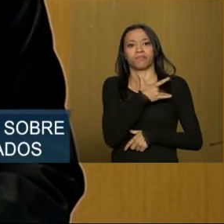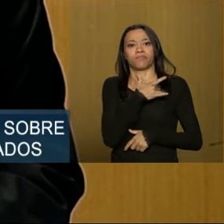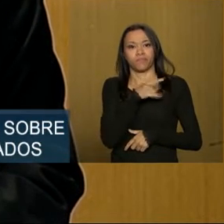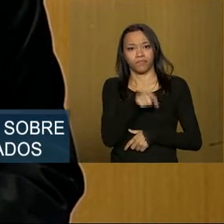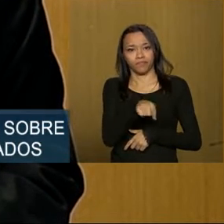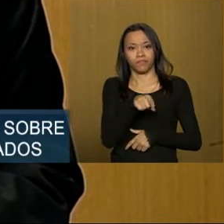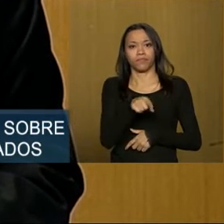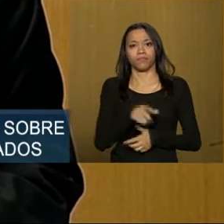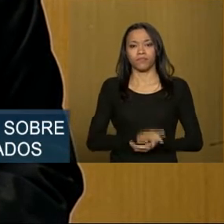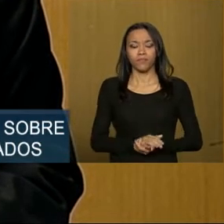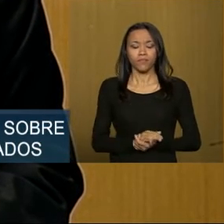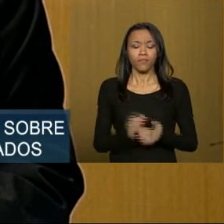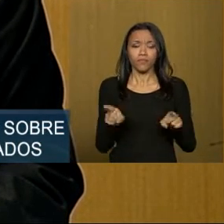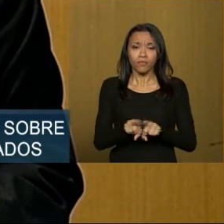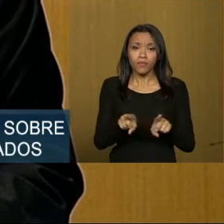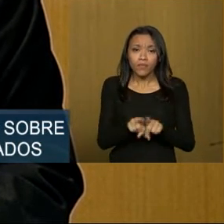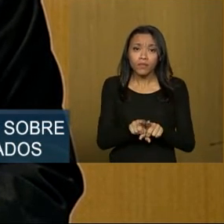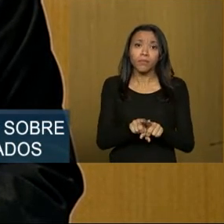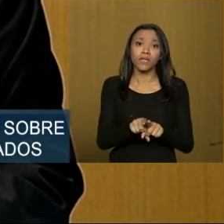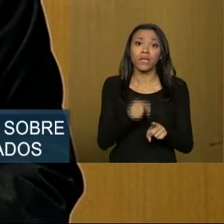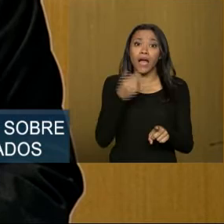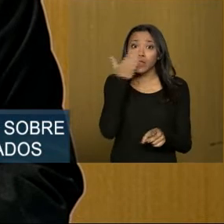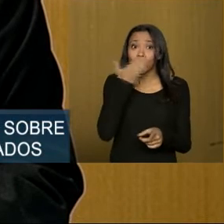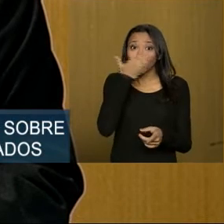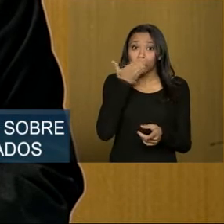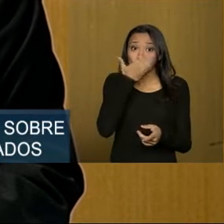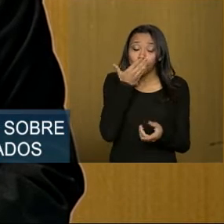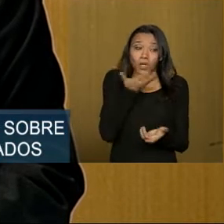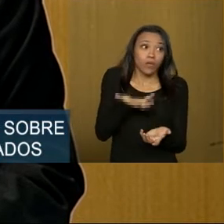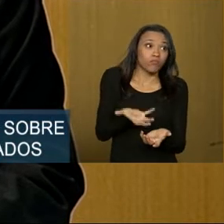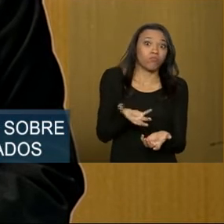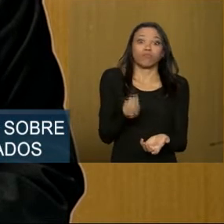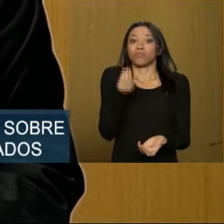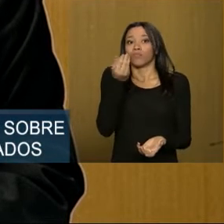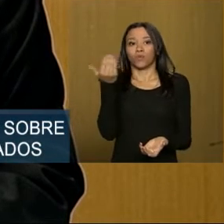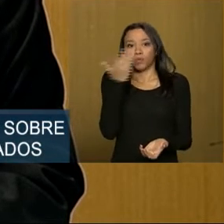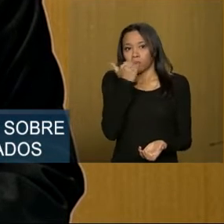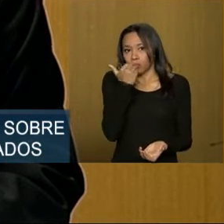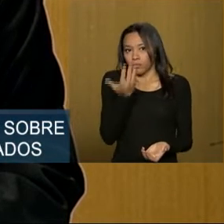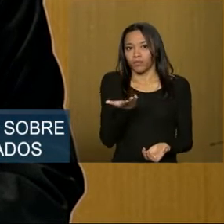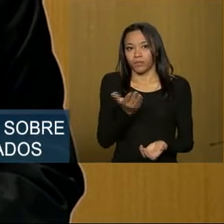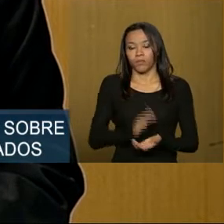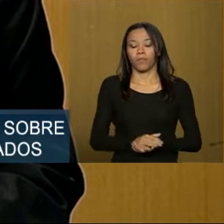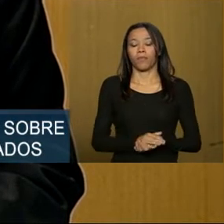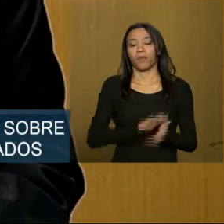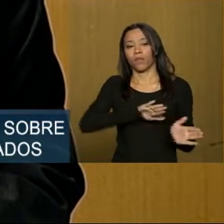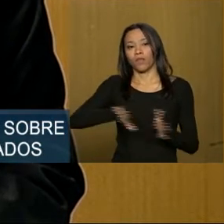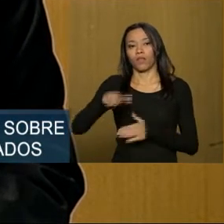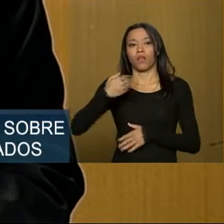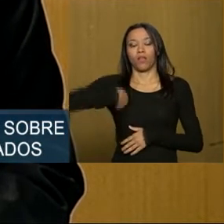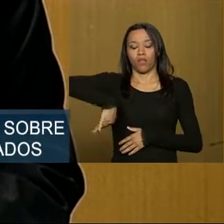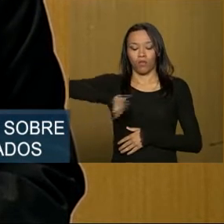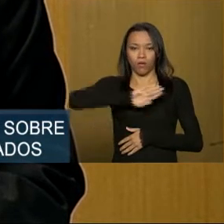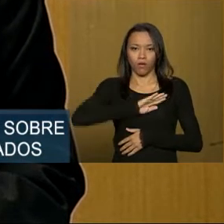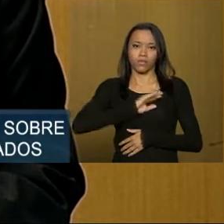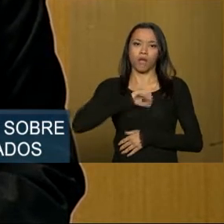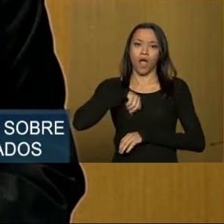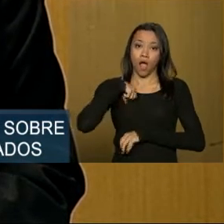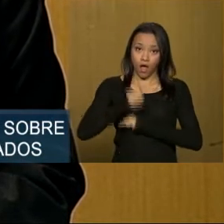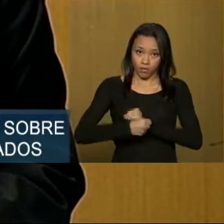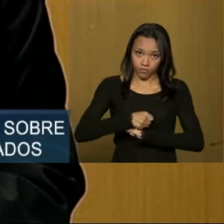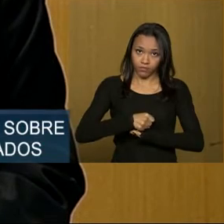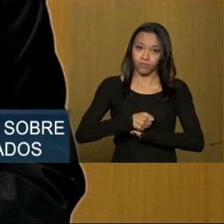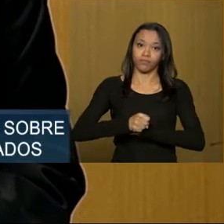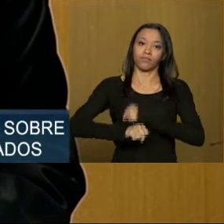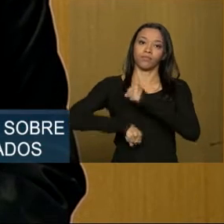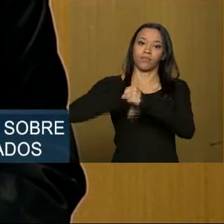importância relevante, e o excesso de açúcar. Próximo. Nós monitoramos anualmente